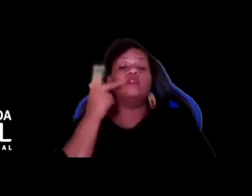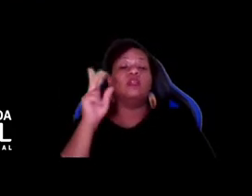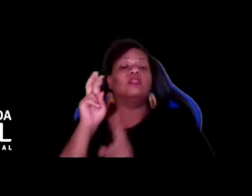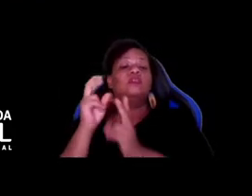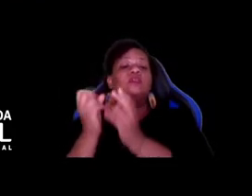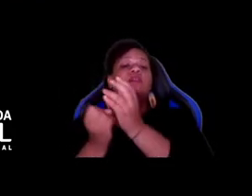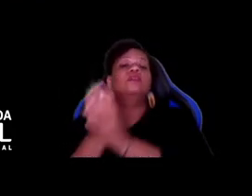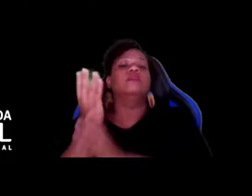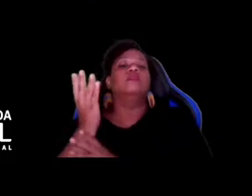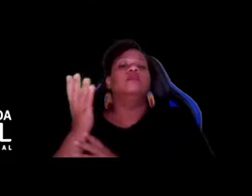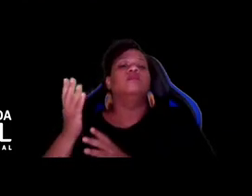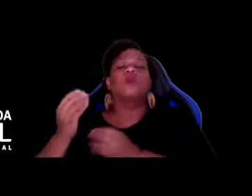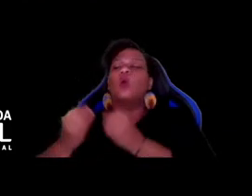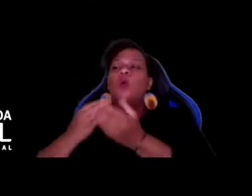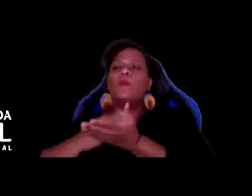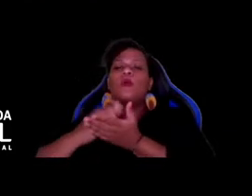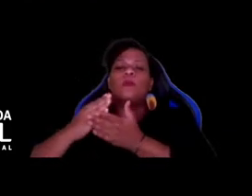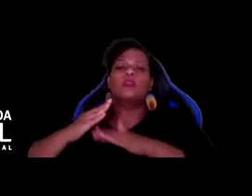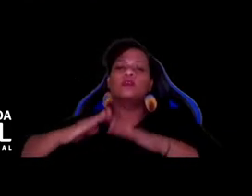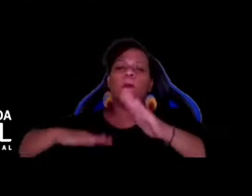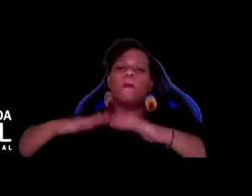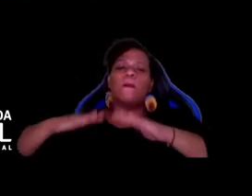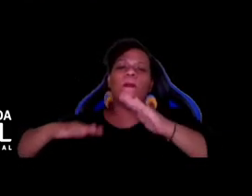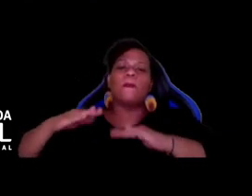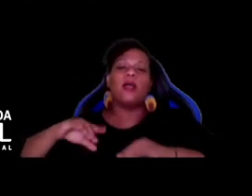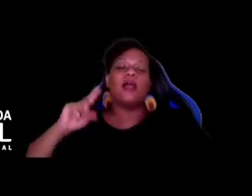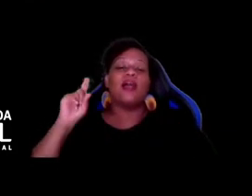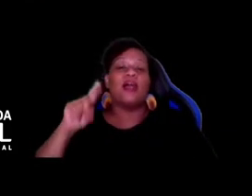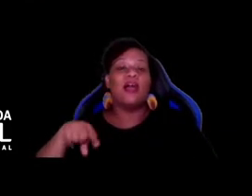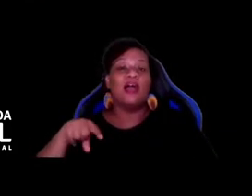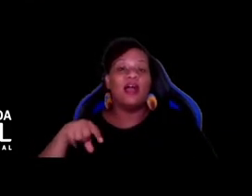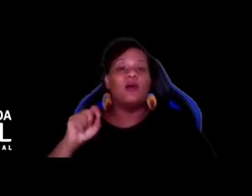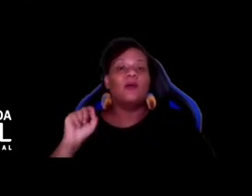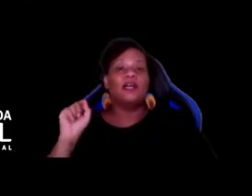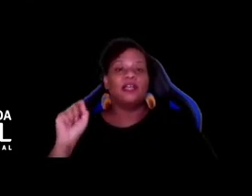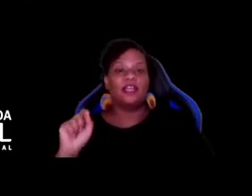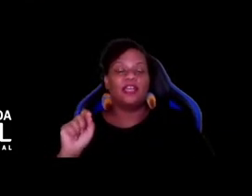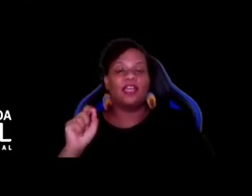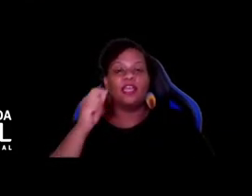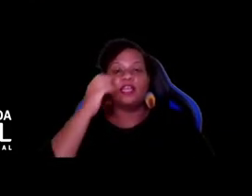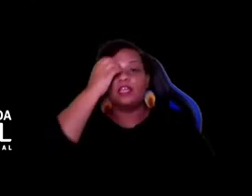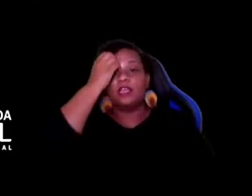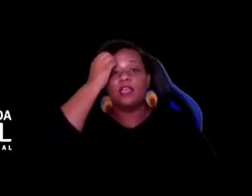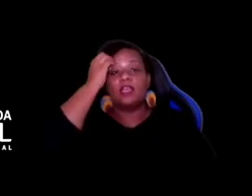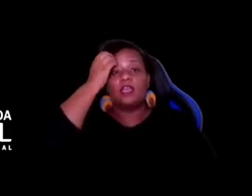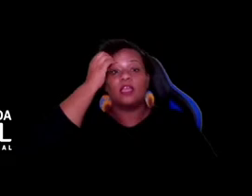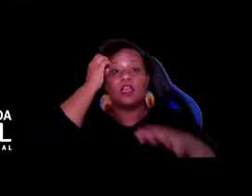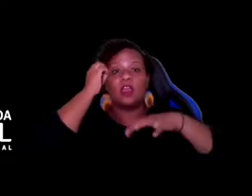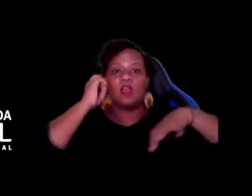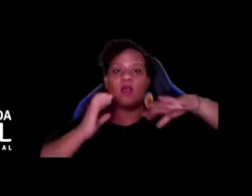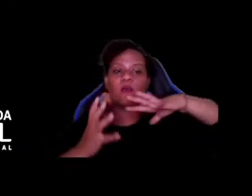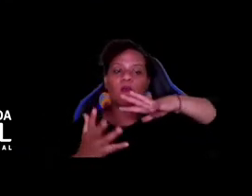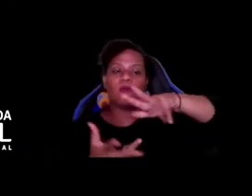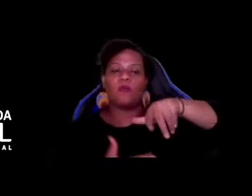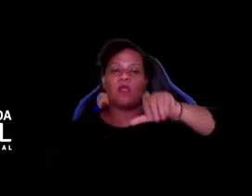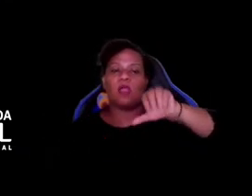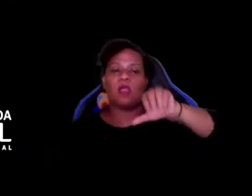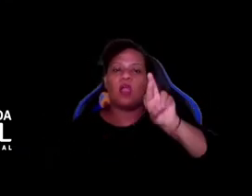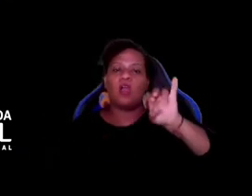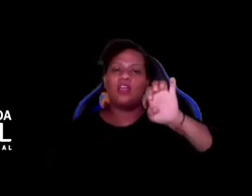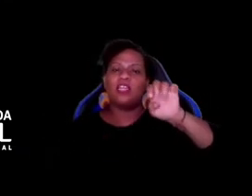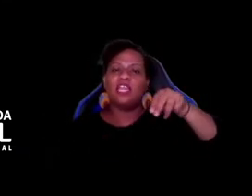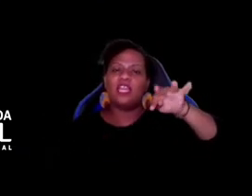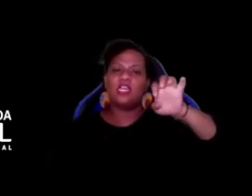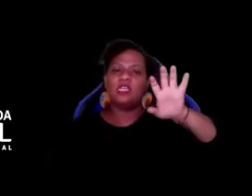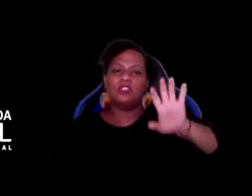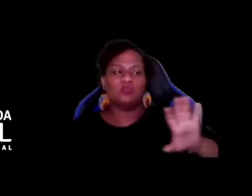em que isso aí na parte, né, do Extremo Oriente, próximo, né,